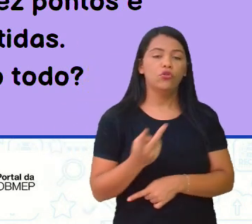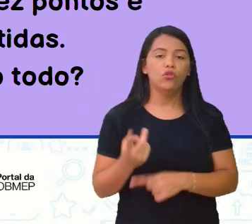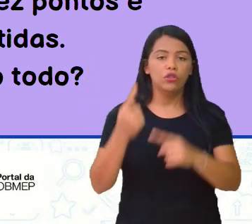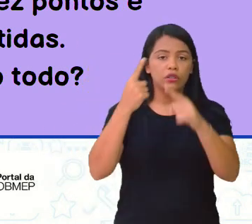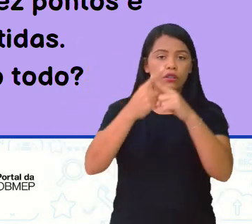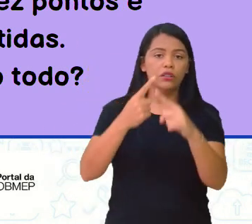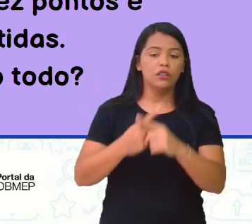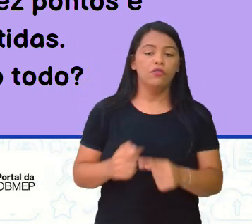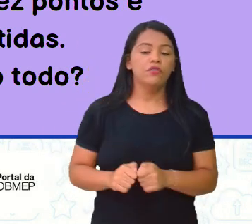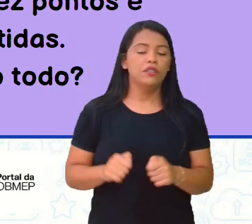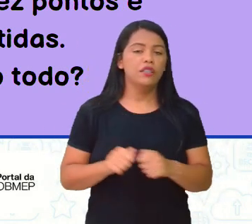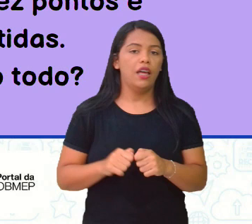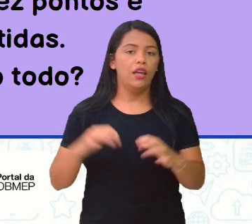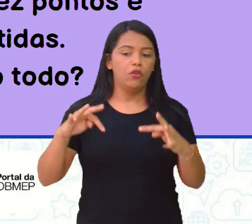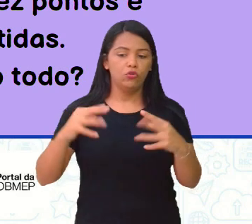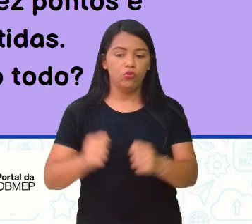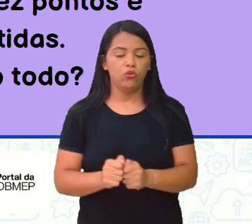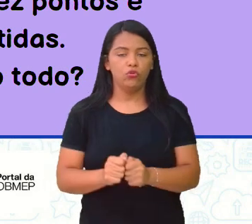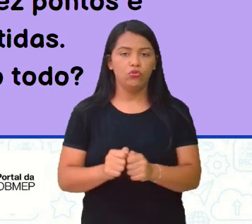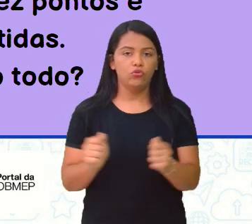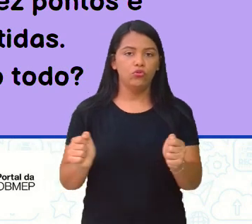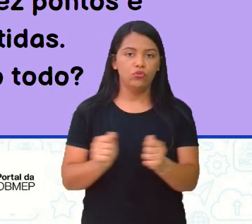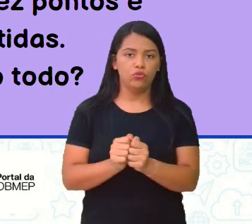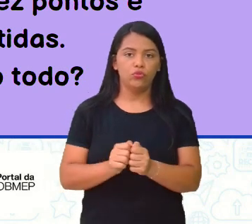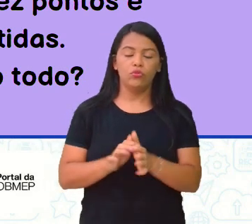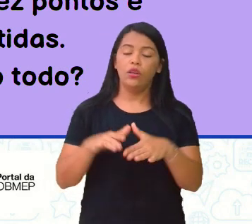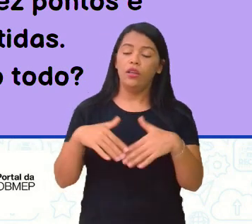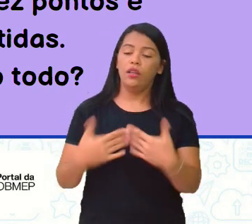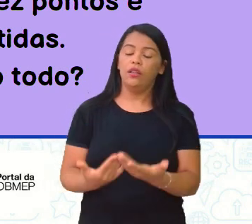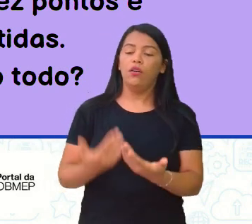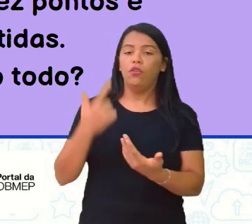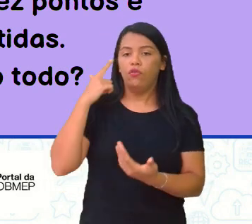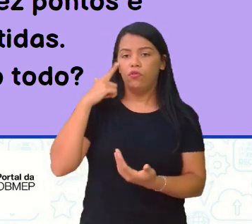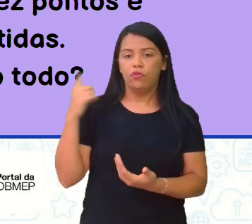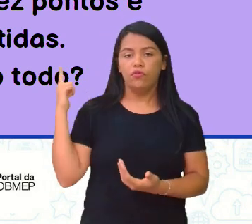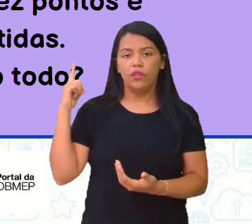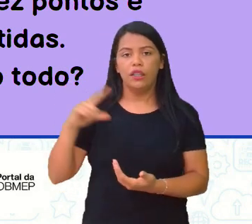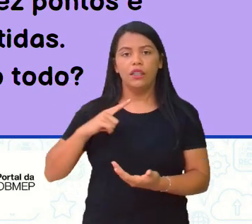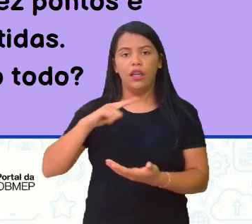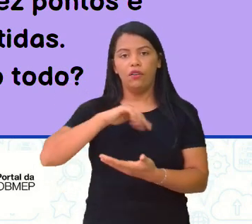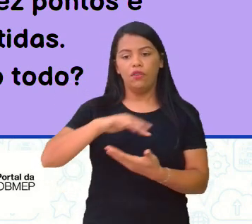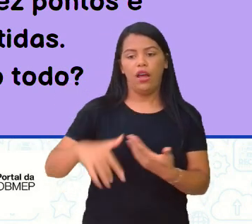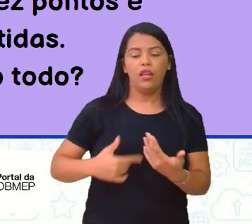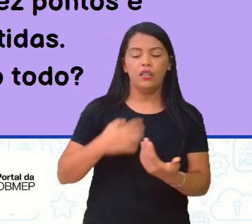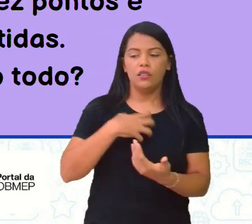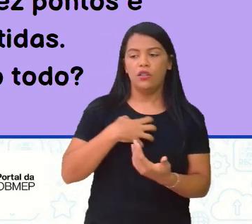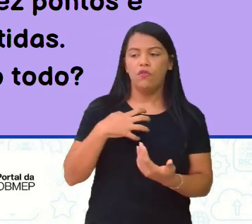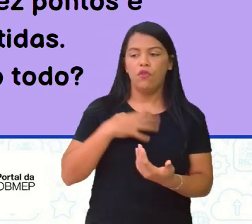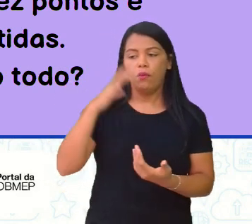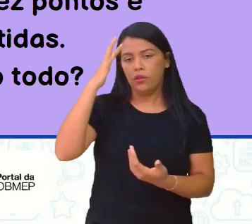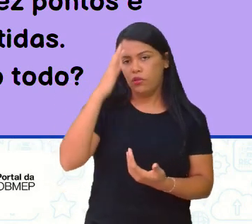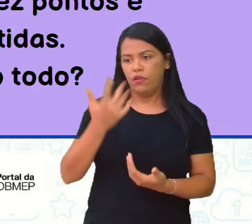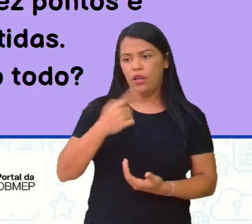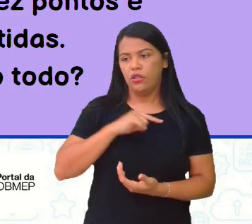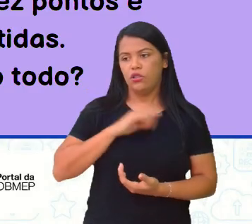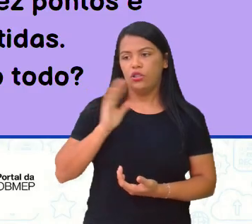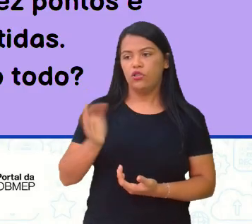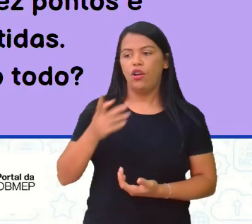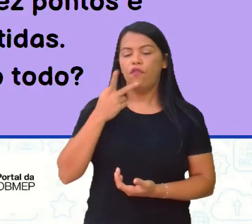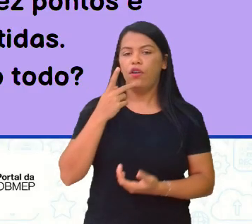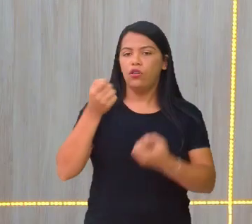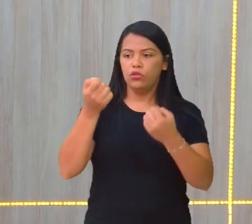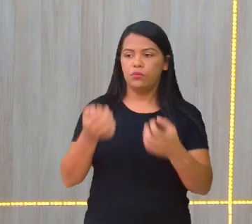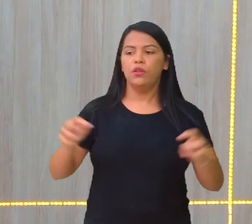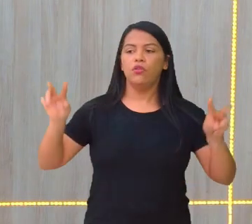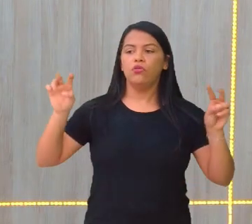todo? Gente, essa é uma questão, você tem várias maneiras de resolver, a gente já falou sobre isso, pode trazer para mim.